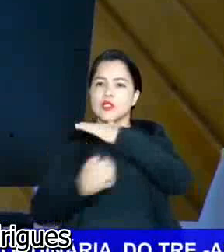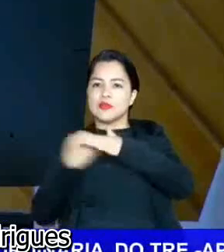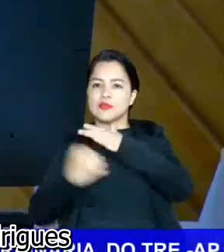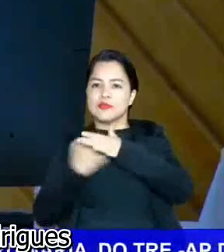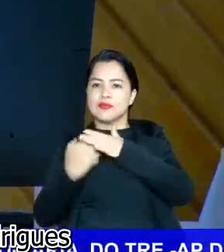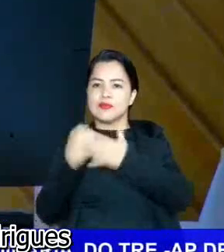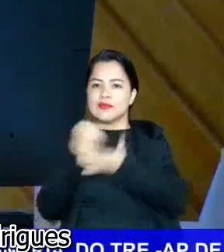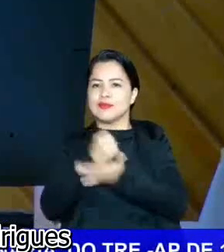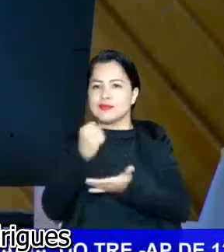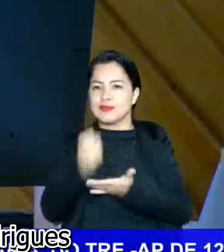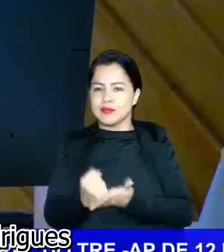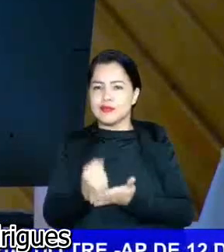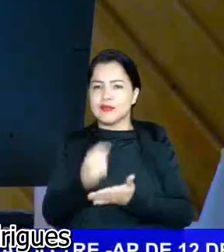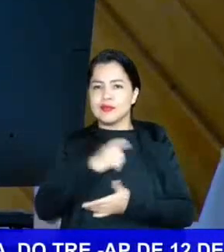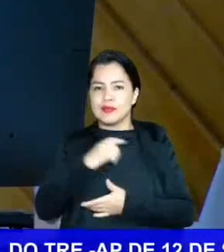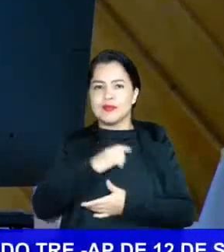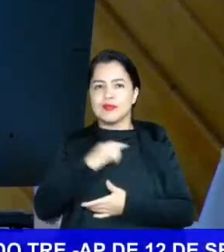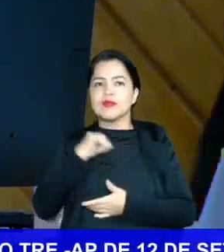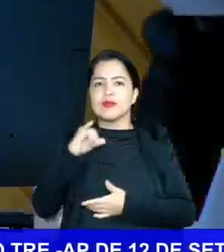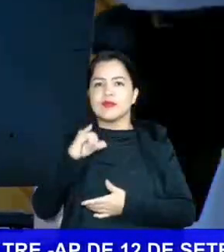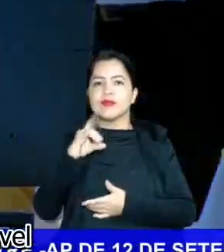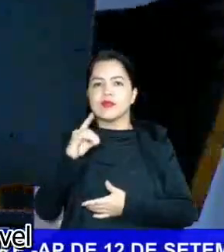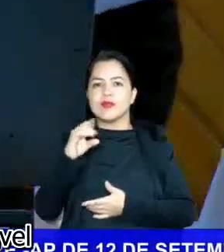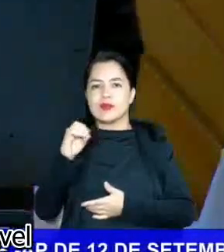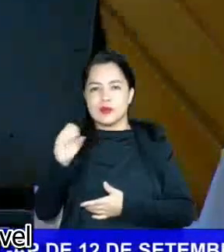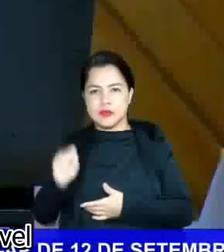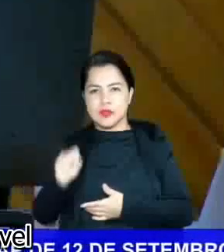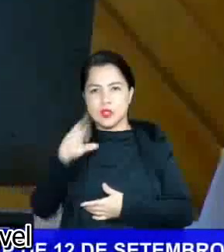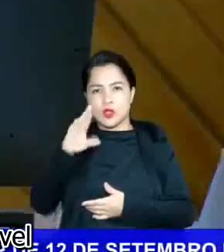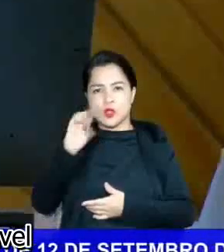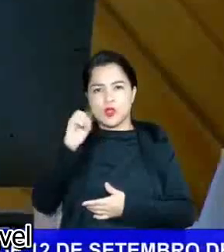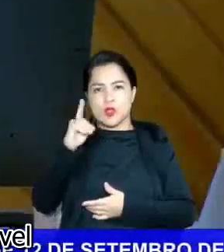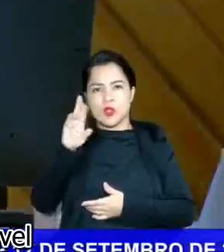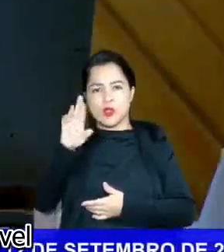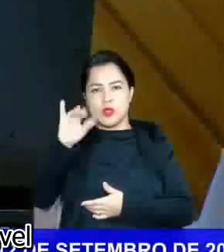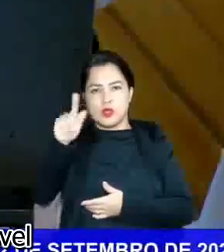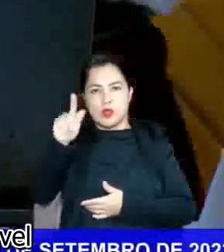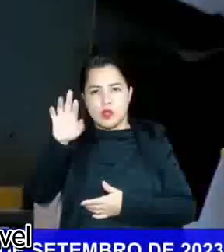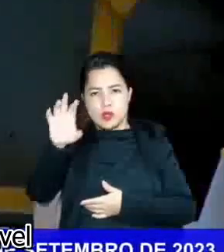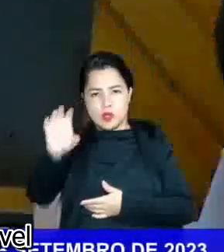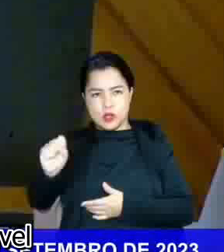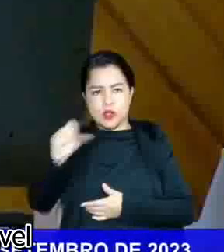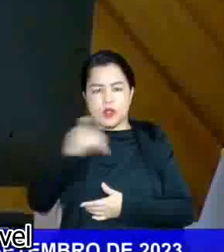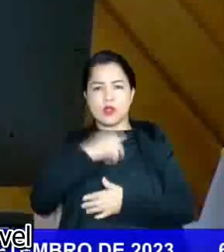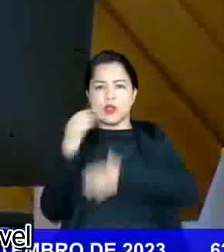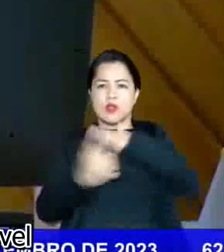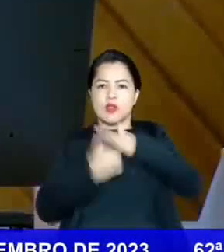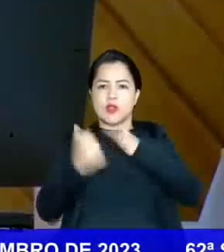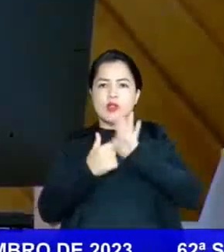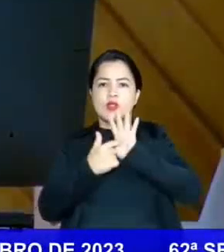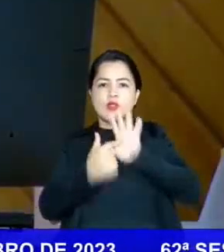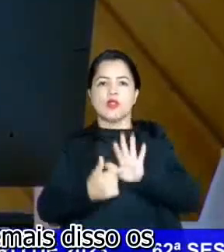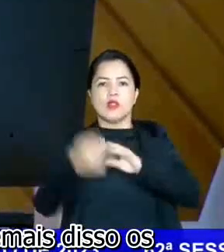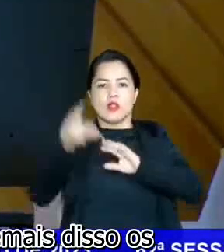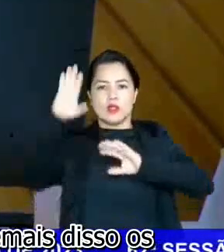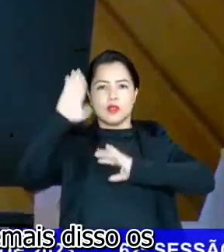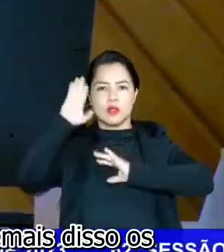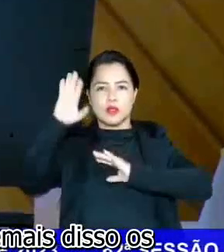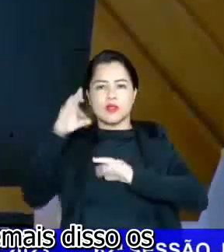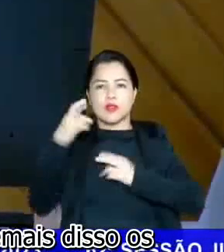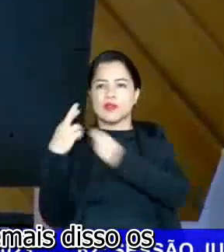contratada tenha sido a I2S Rodrigues, a empresa que aparece nos formulários apresentados pela candidata